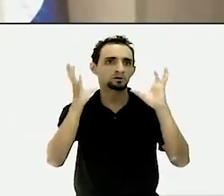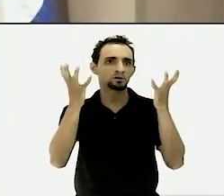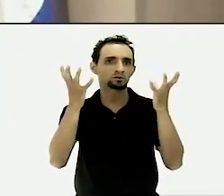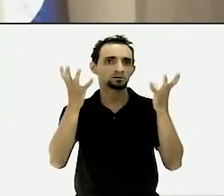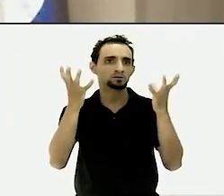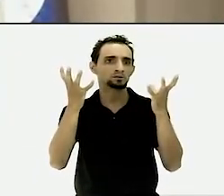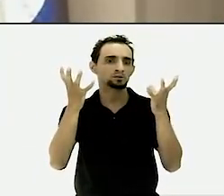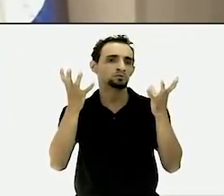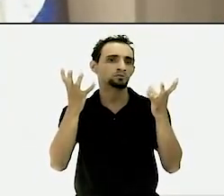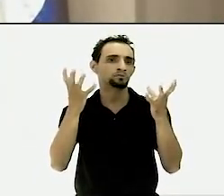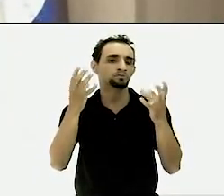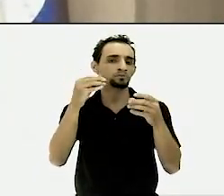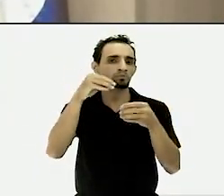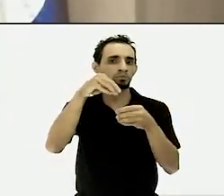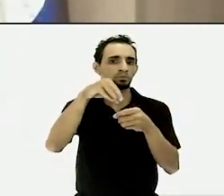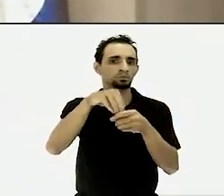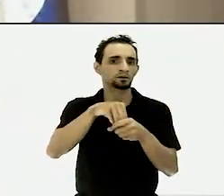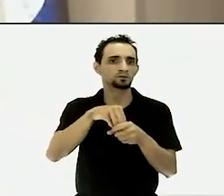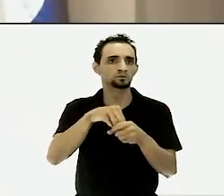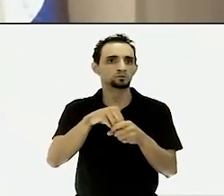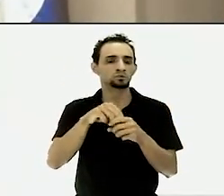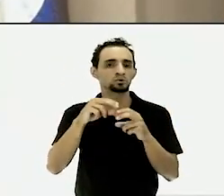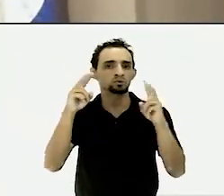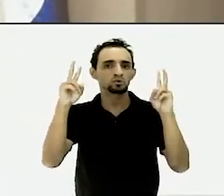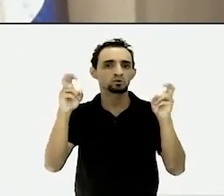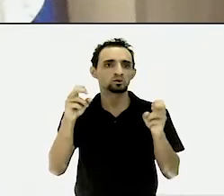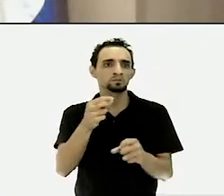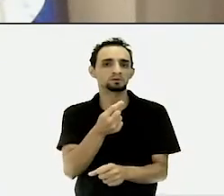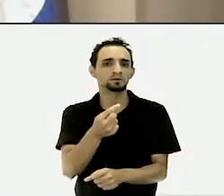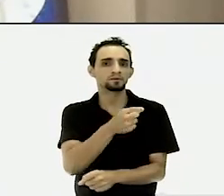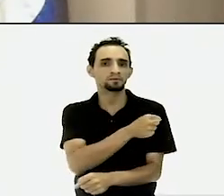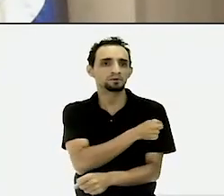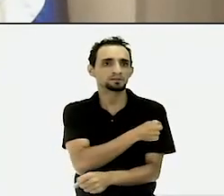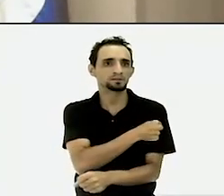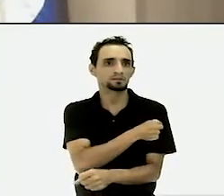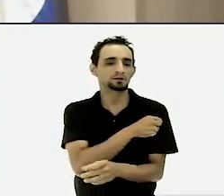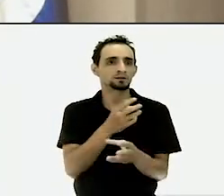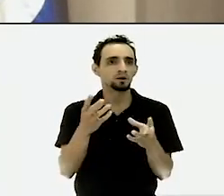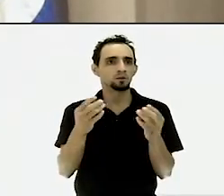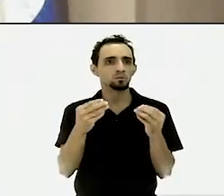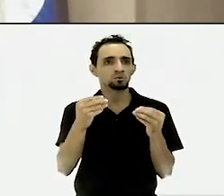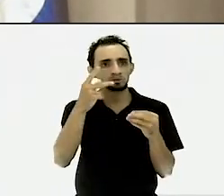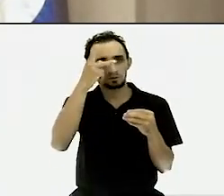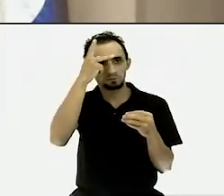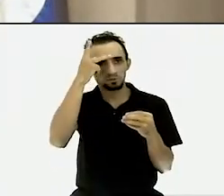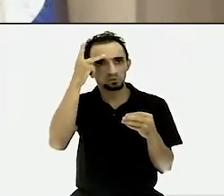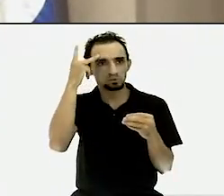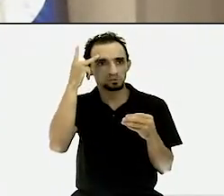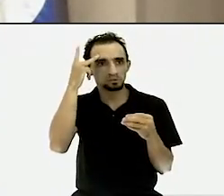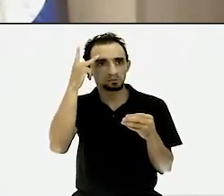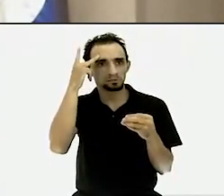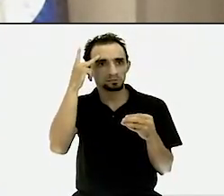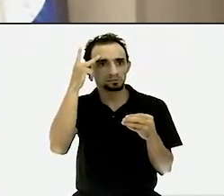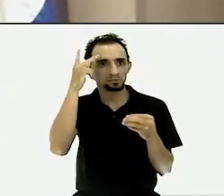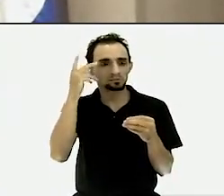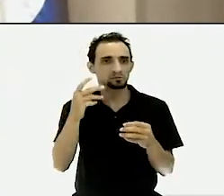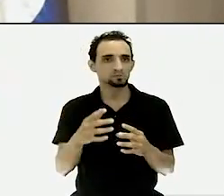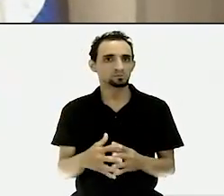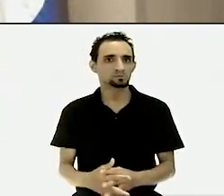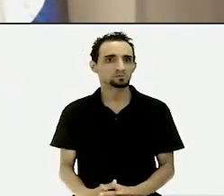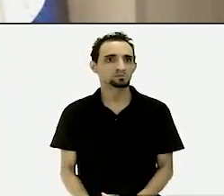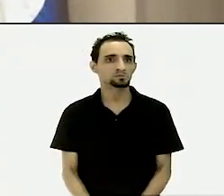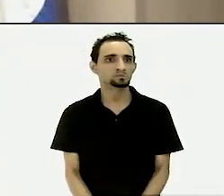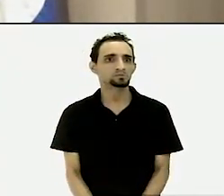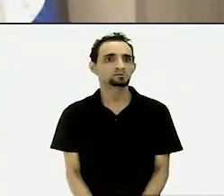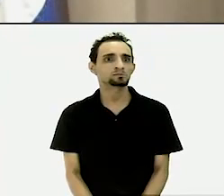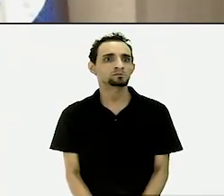que não é aqui a Câmara que está com... É no próprio provedor. Mas desejar a todos que vão nos